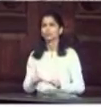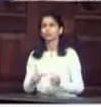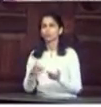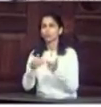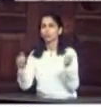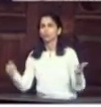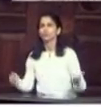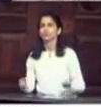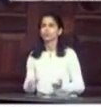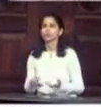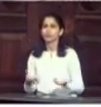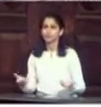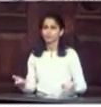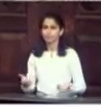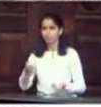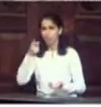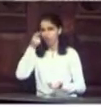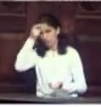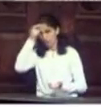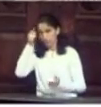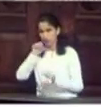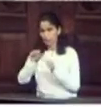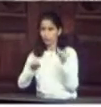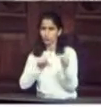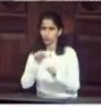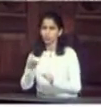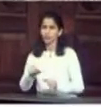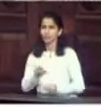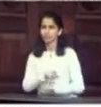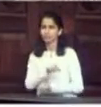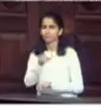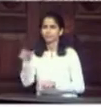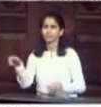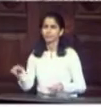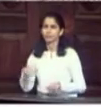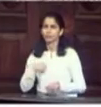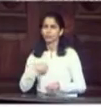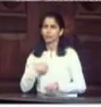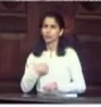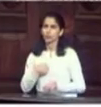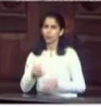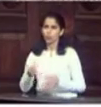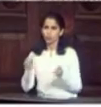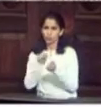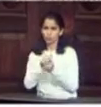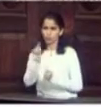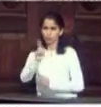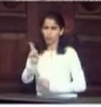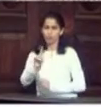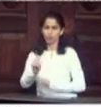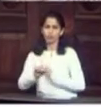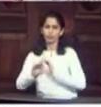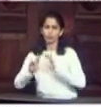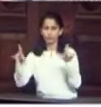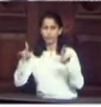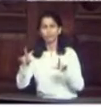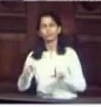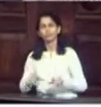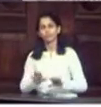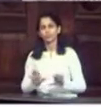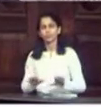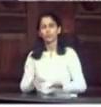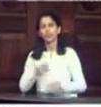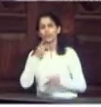cabeças viram degraus. Mais do que isso, eu não quero me colocar nesse papel e não me coloco, mas infelizmente precisa